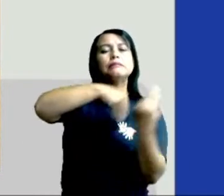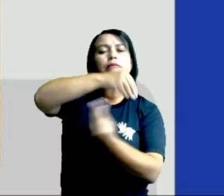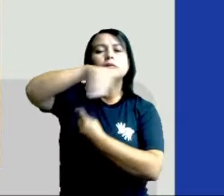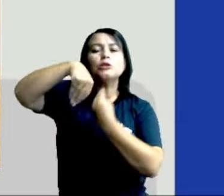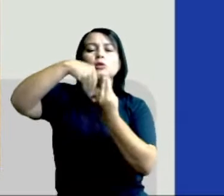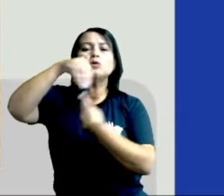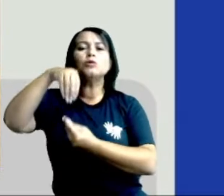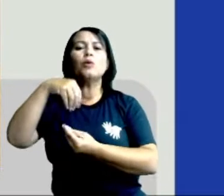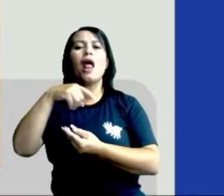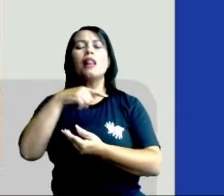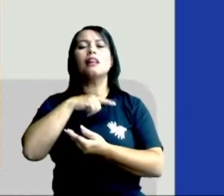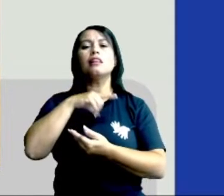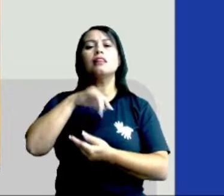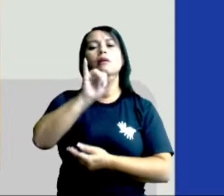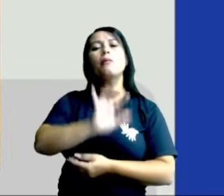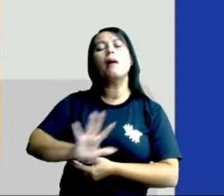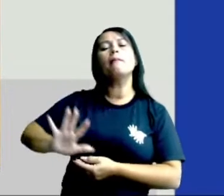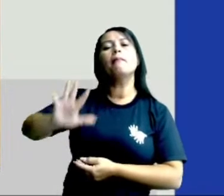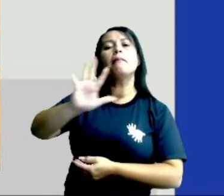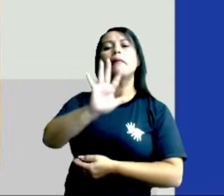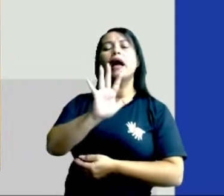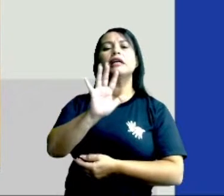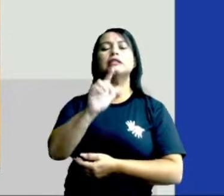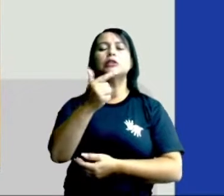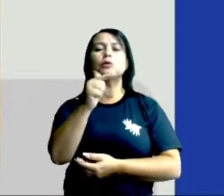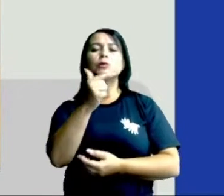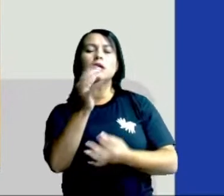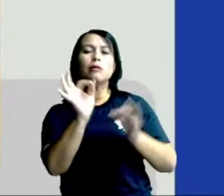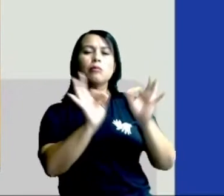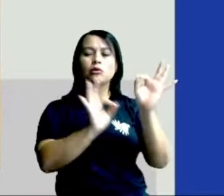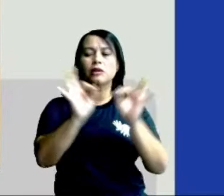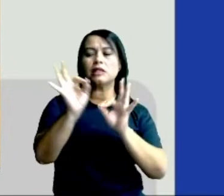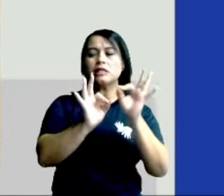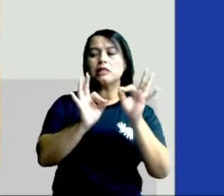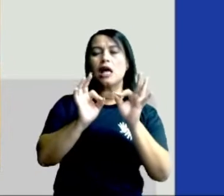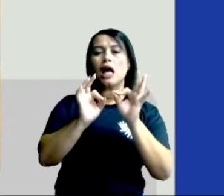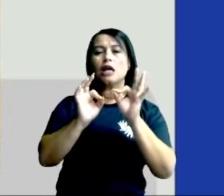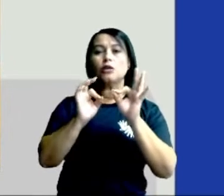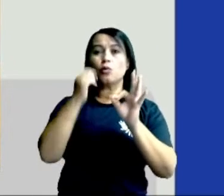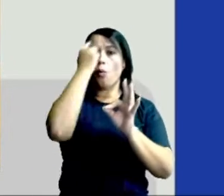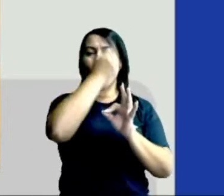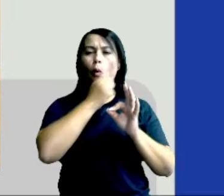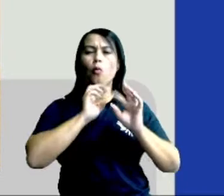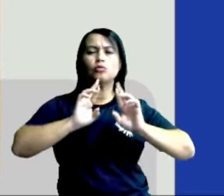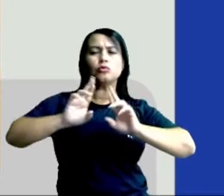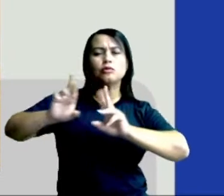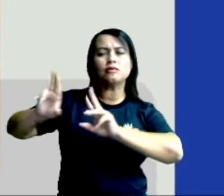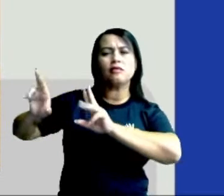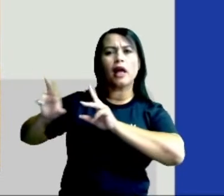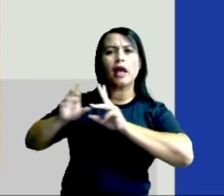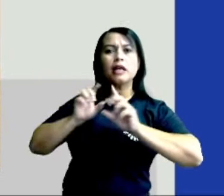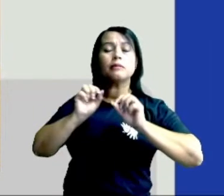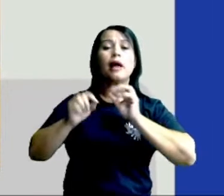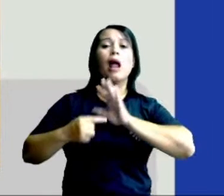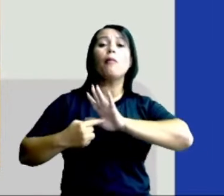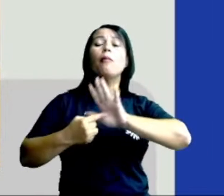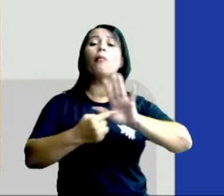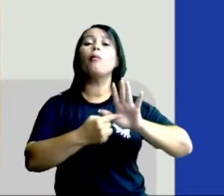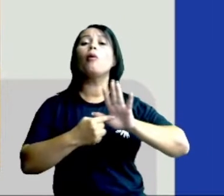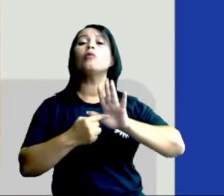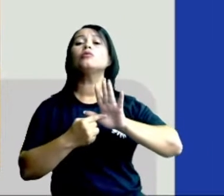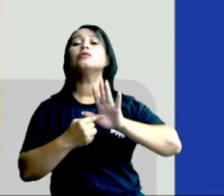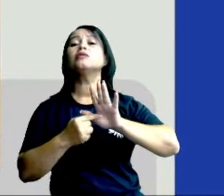misturada, uma figura que não tem muita forma, partes de rostos diferentes, para introduzir e